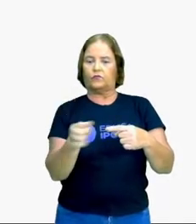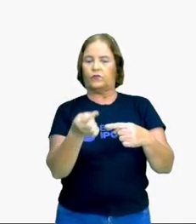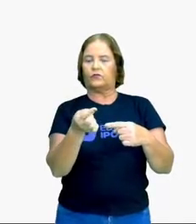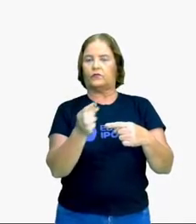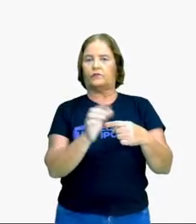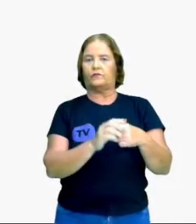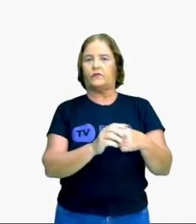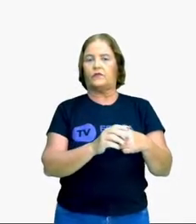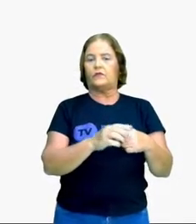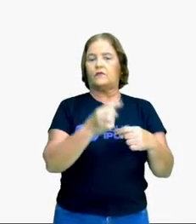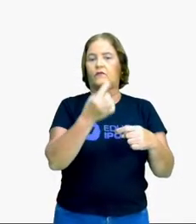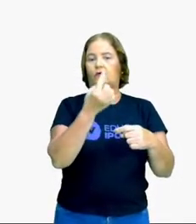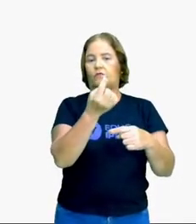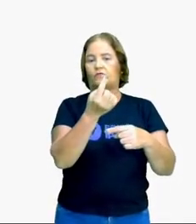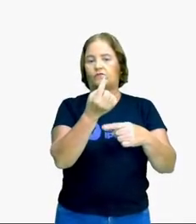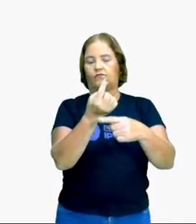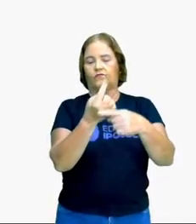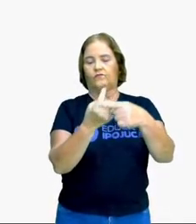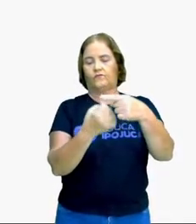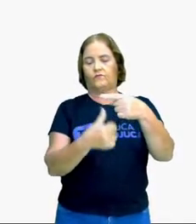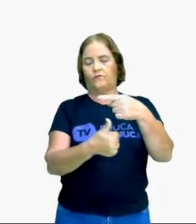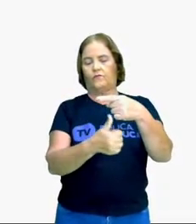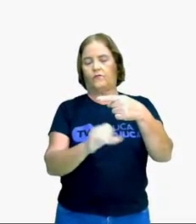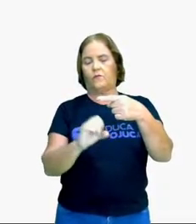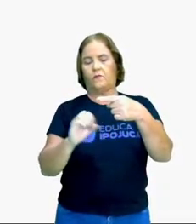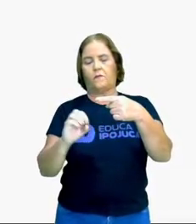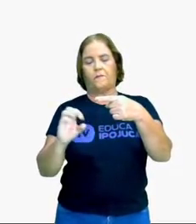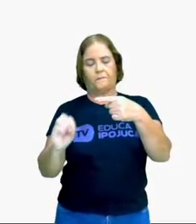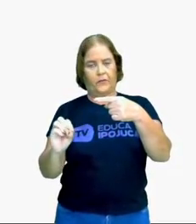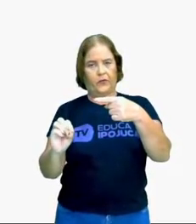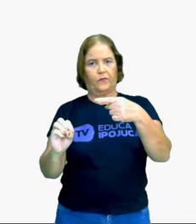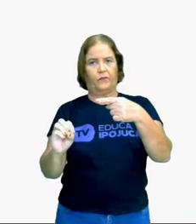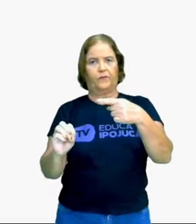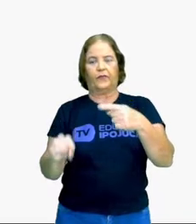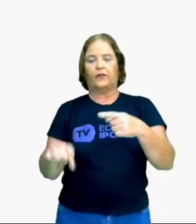1.000, já descobriu, né? Notou o padrão.